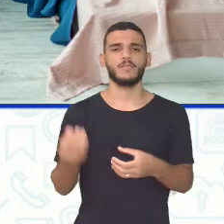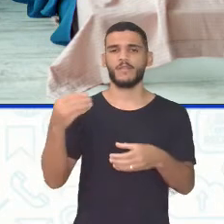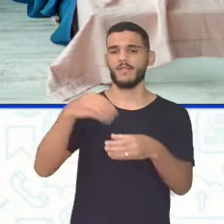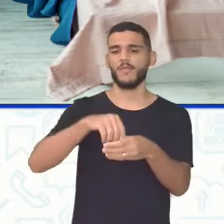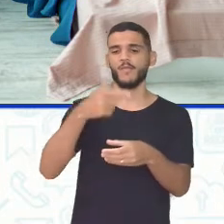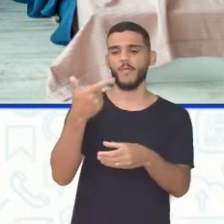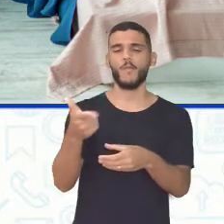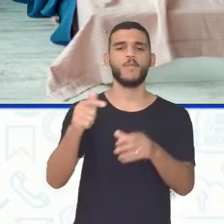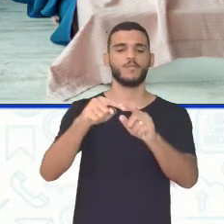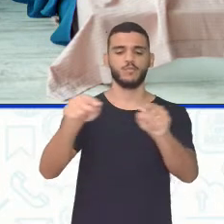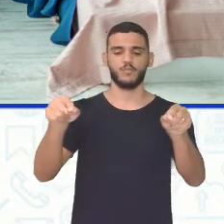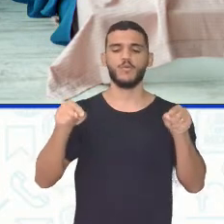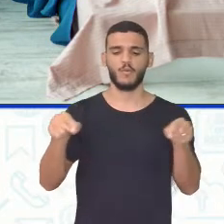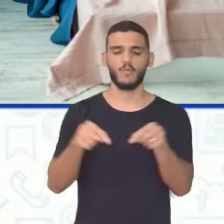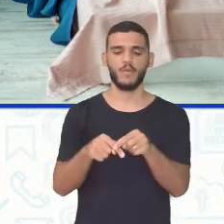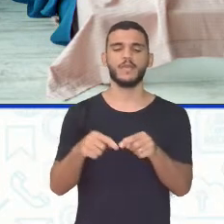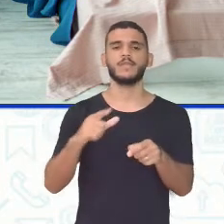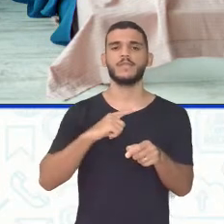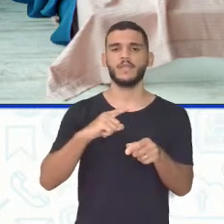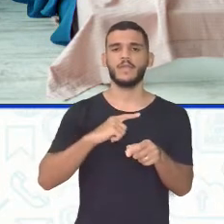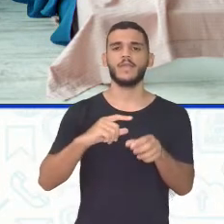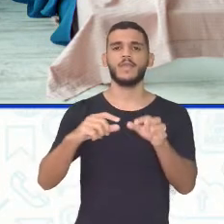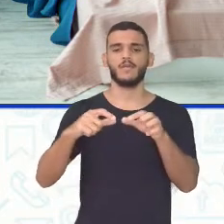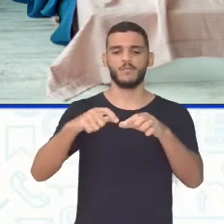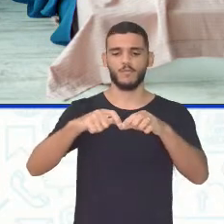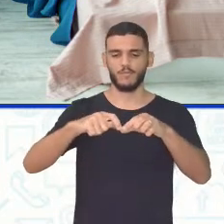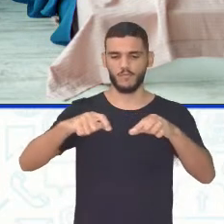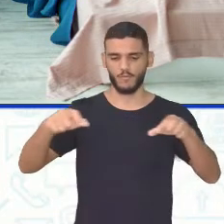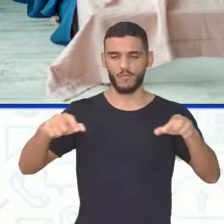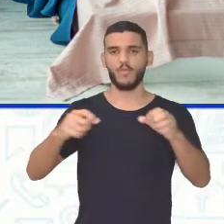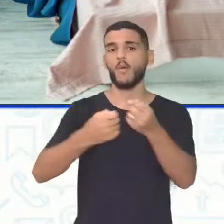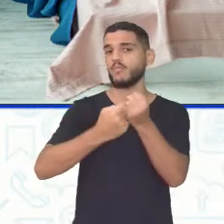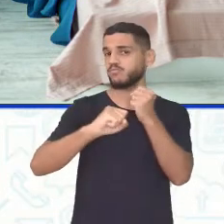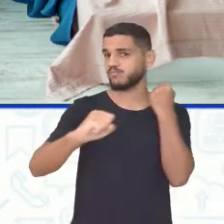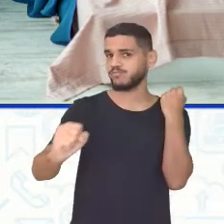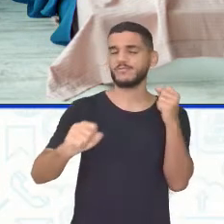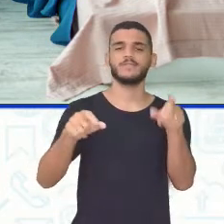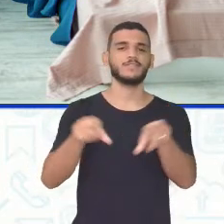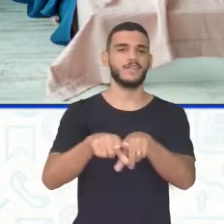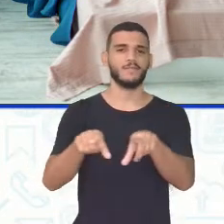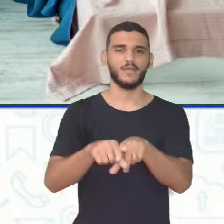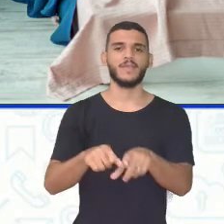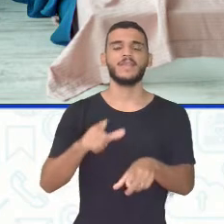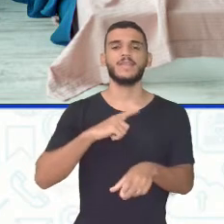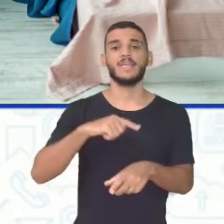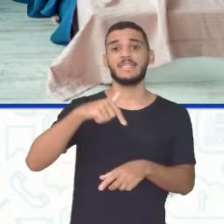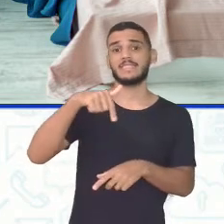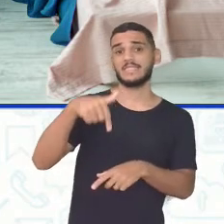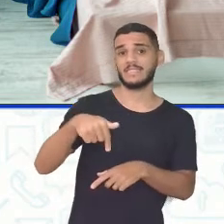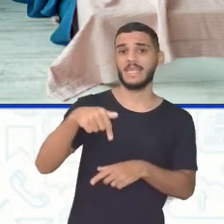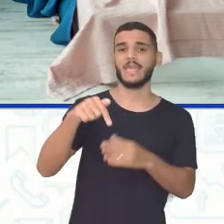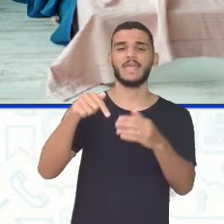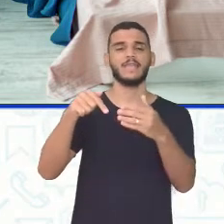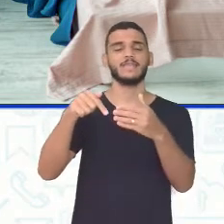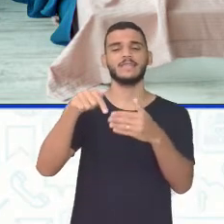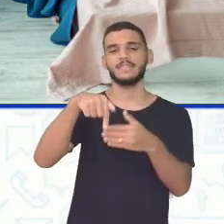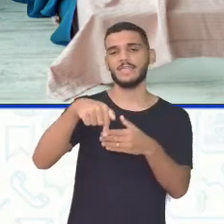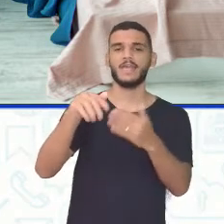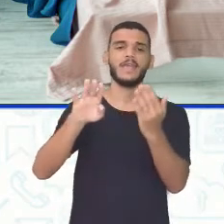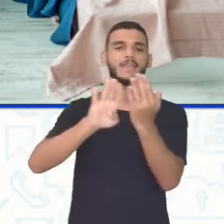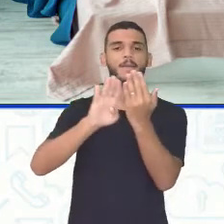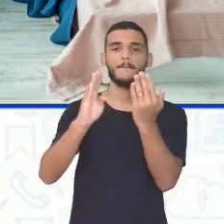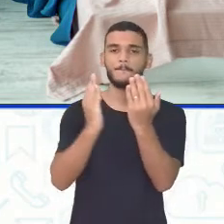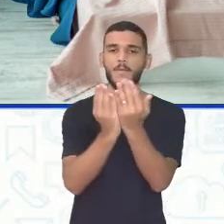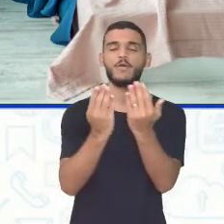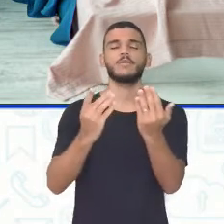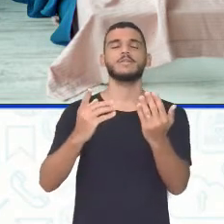enorme, onde se chegava por um corredor. Adivinha? Enorme. 7 portas enormes escondiam a entrada